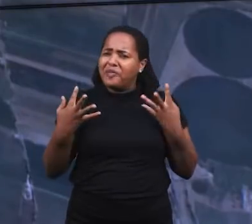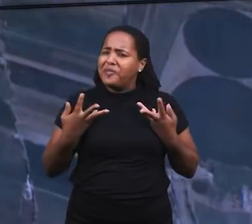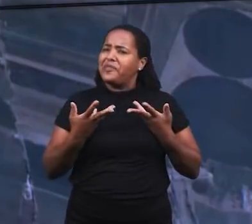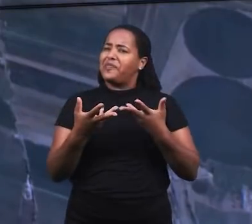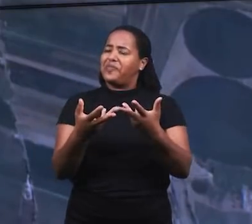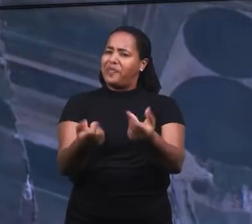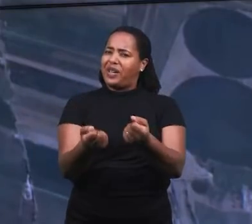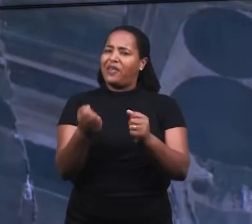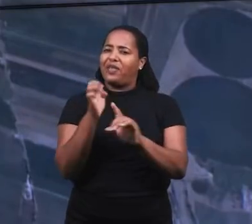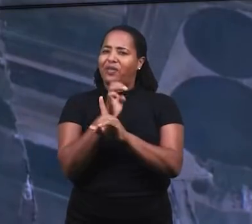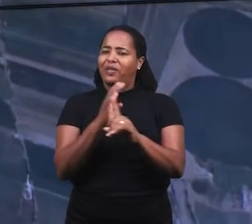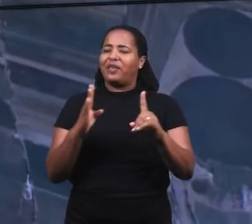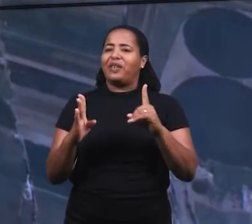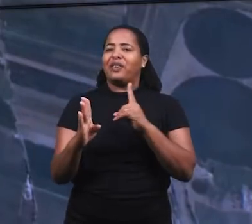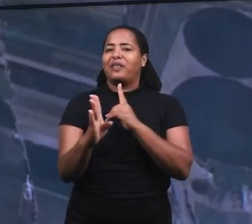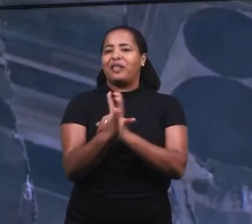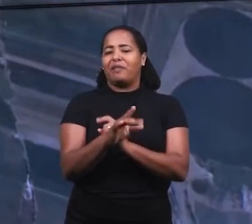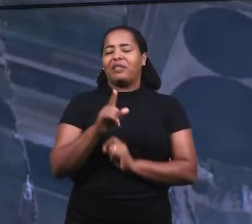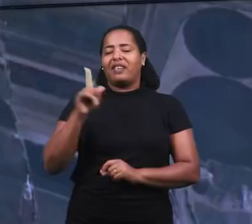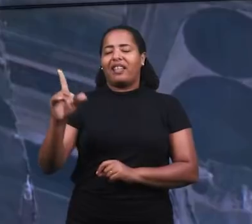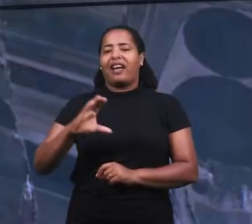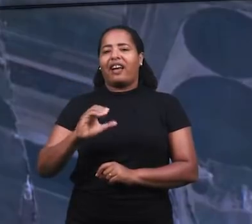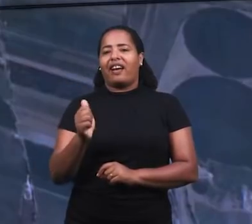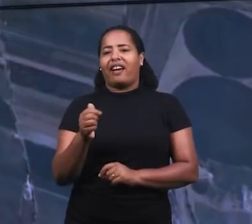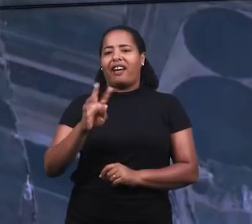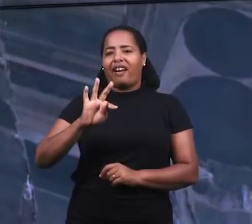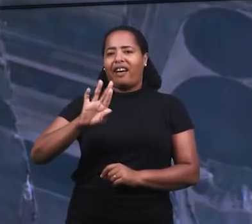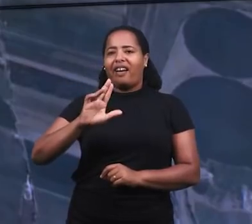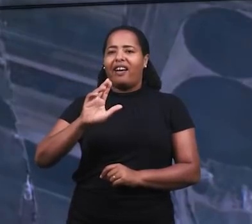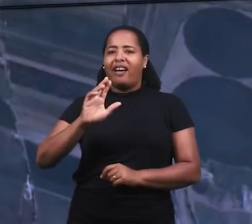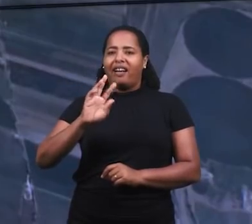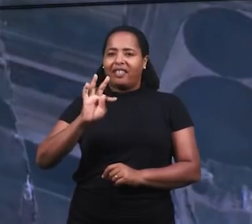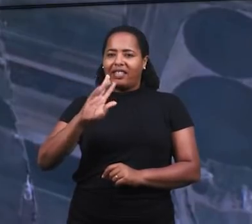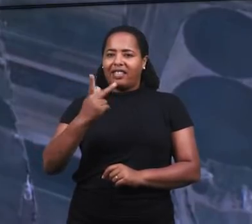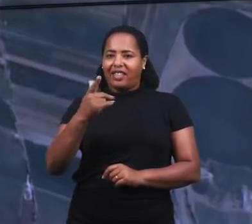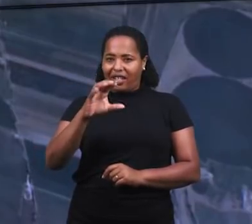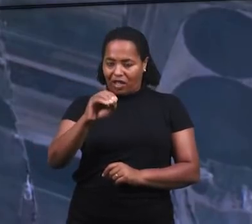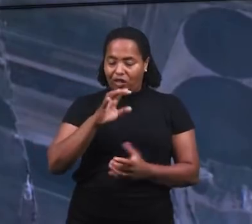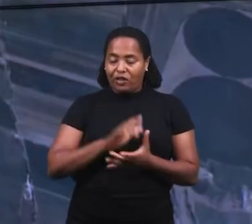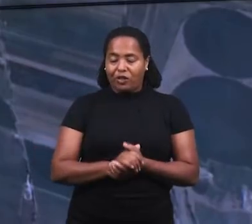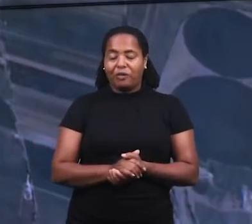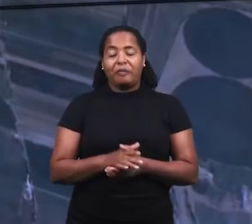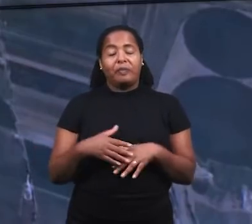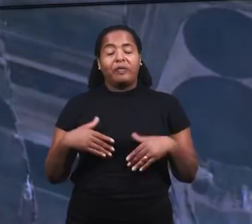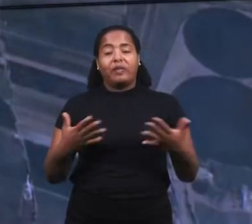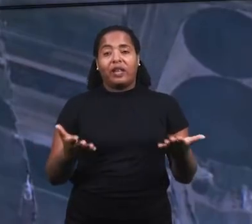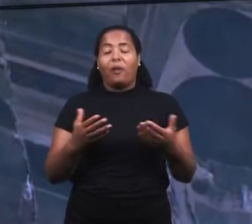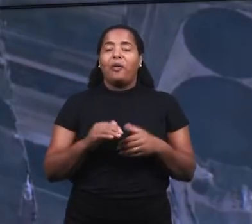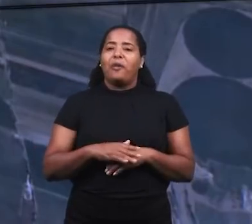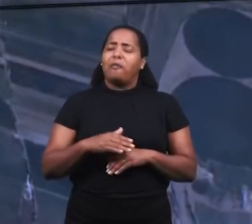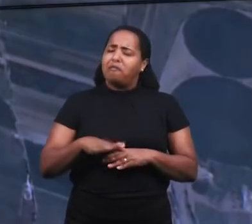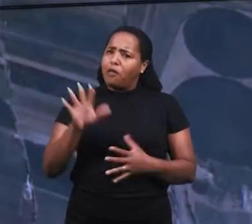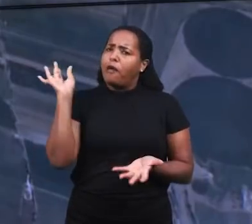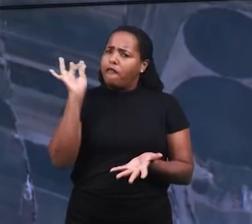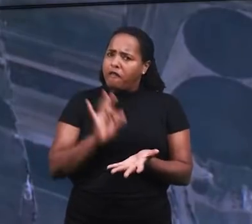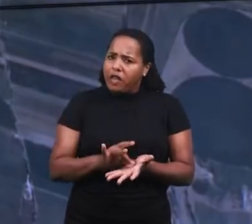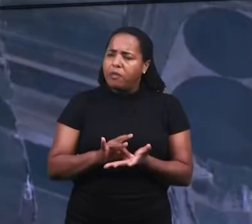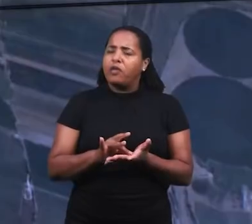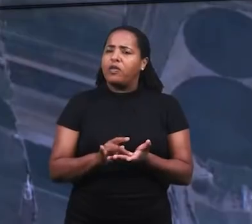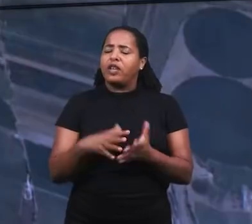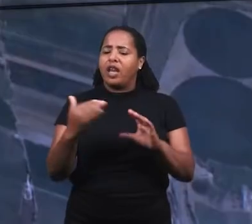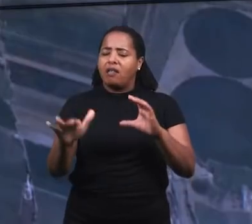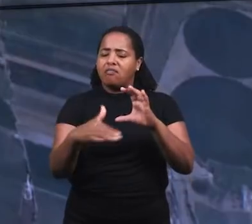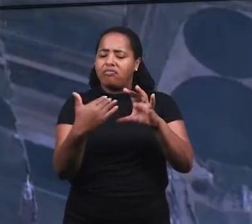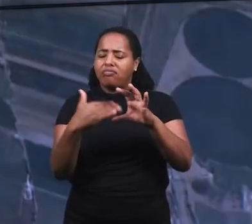tem aumentado. Que testemunho notável é esse da Escola Bíblica Dominical ali em Cartacho. E mais ainda que o irmão